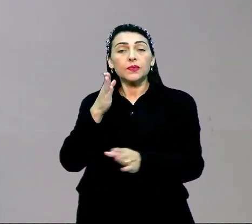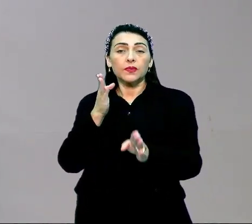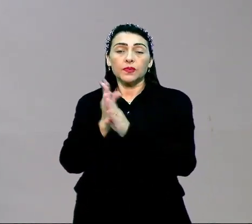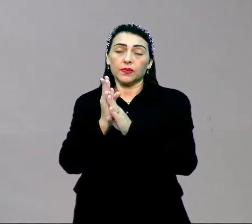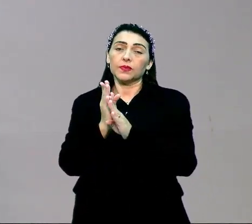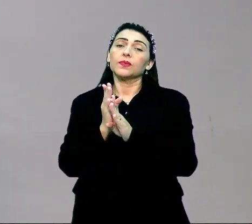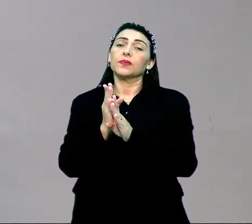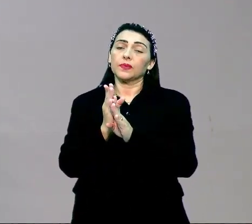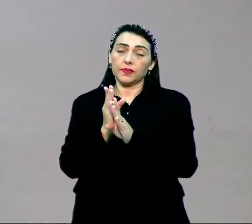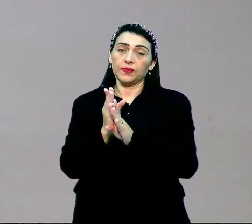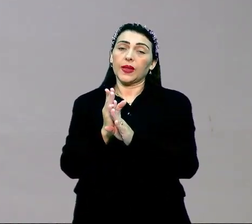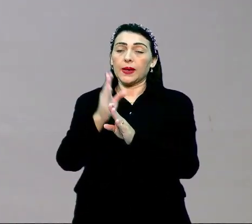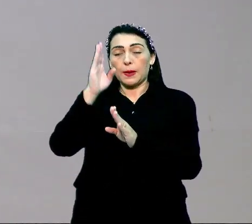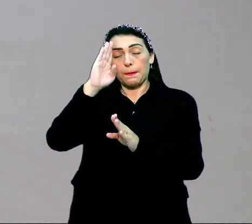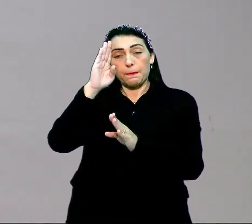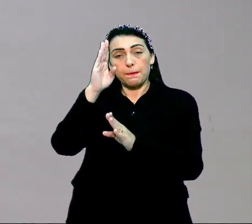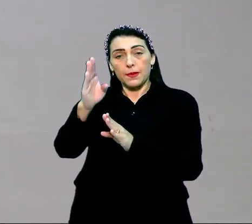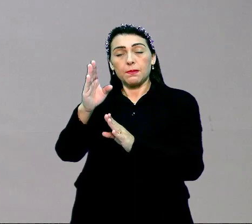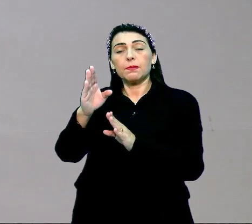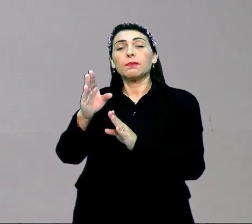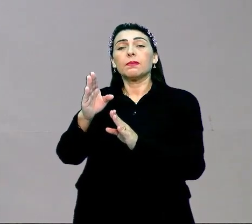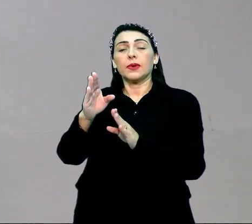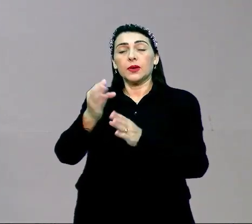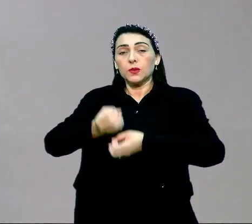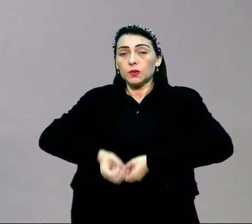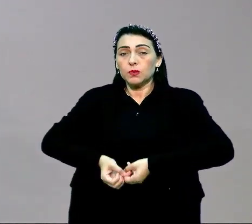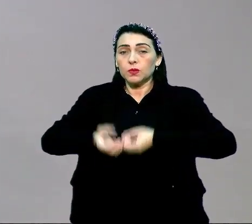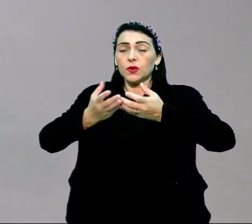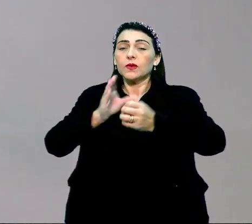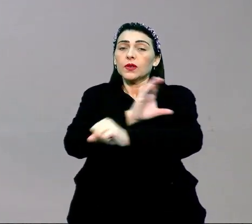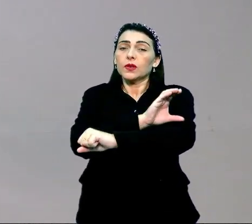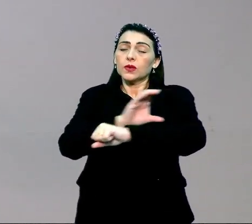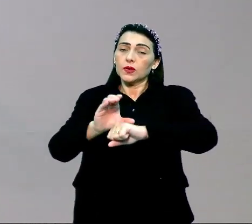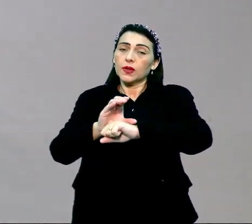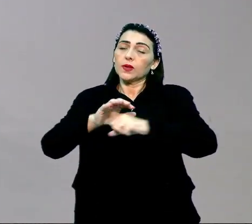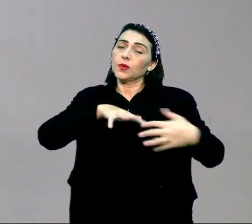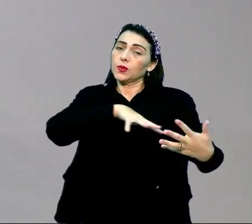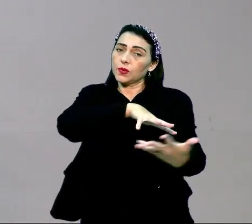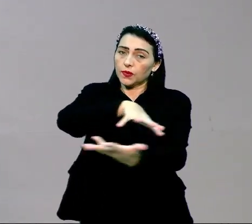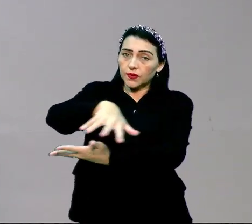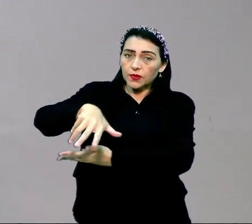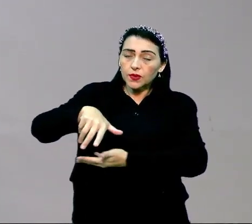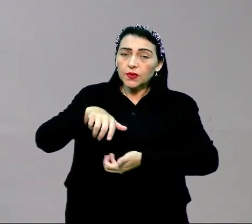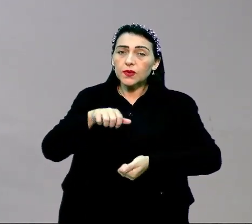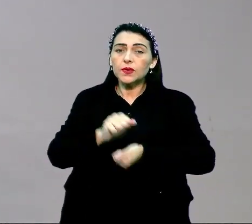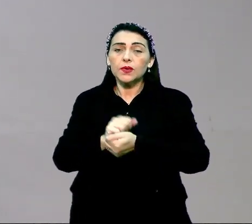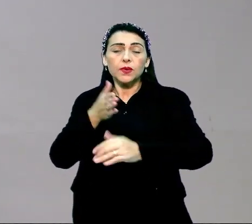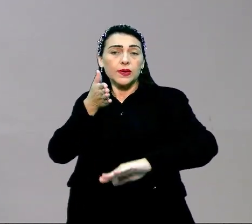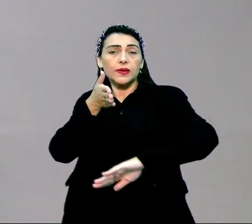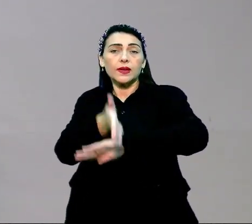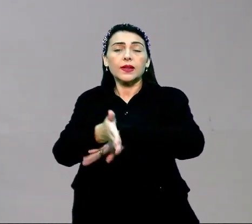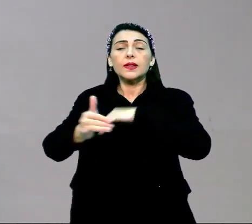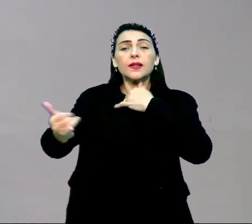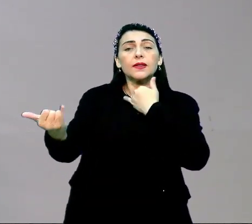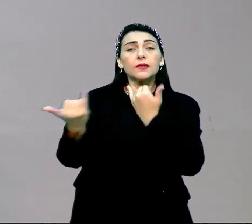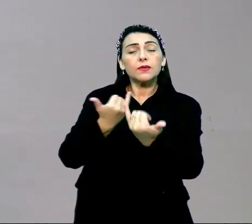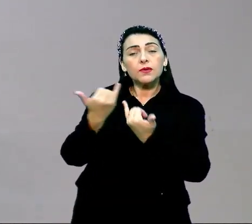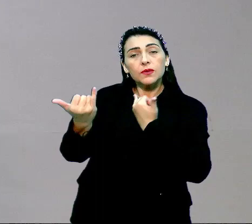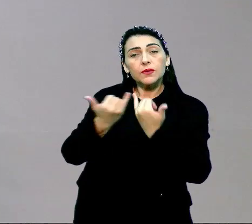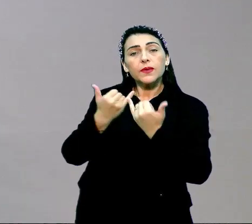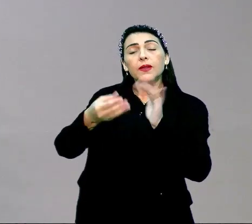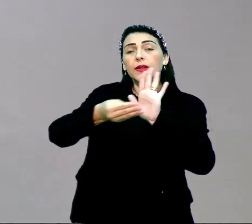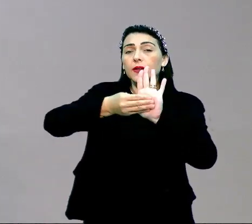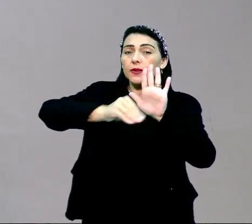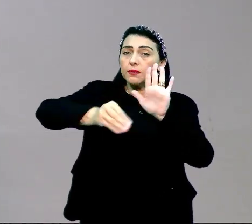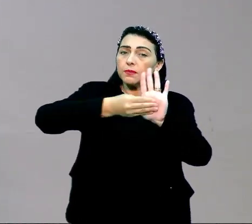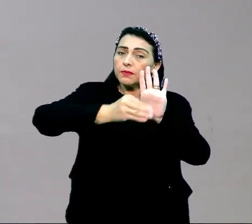identificar e mapear as principais formas de manifestação cultural nesse universo em que o acesso à informação por meio das